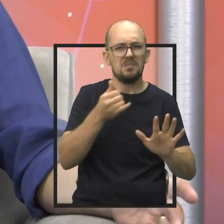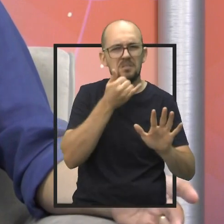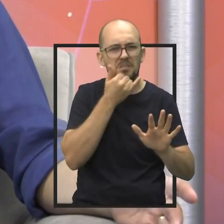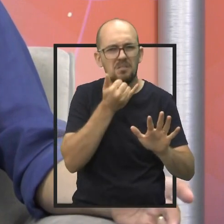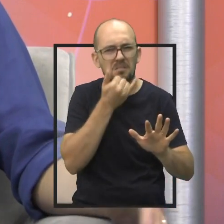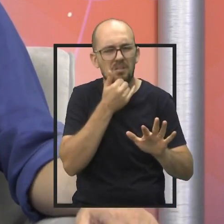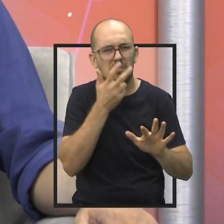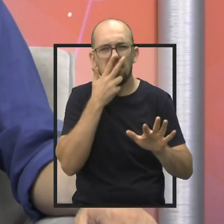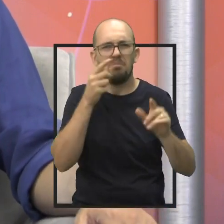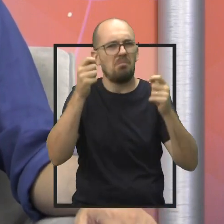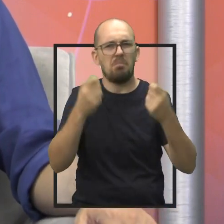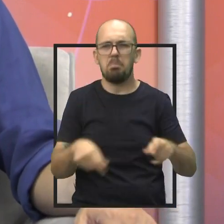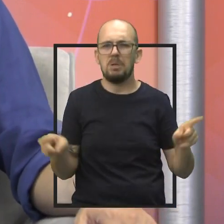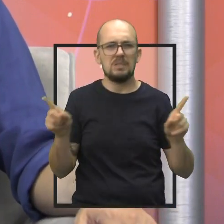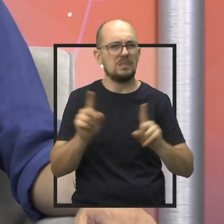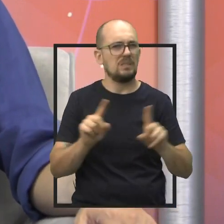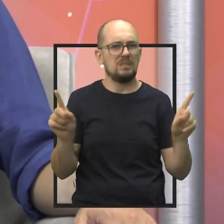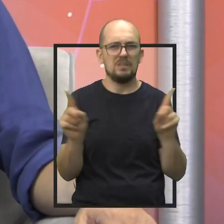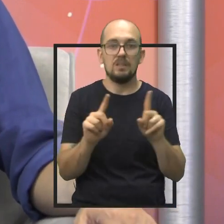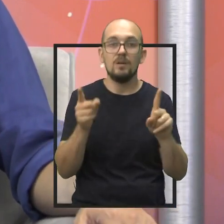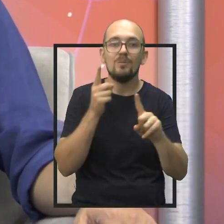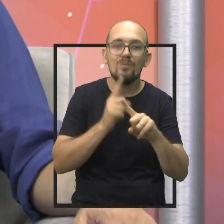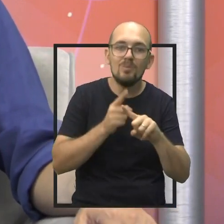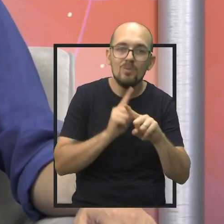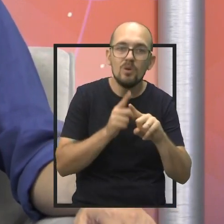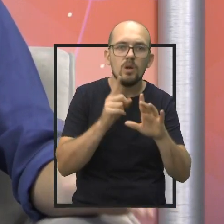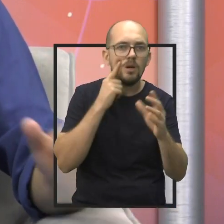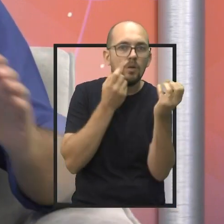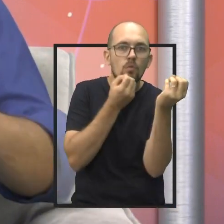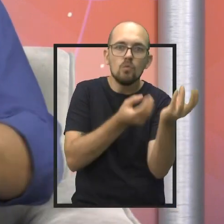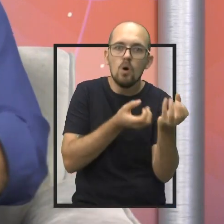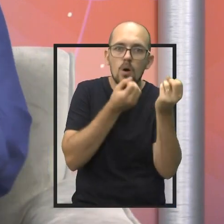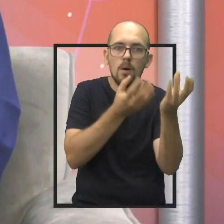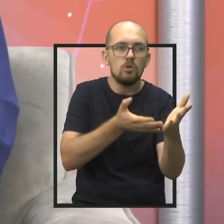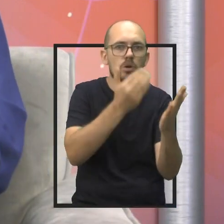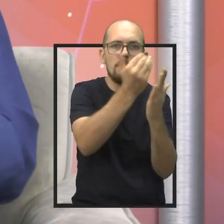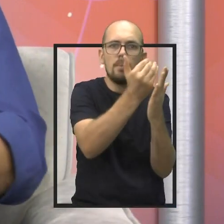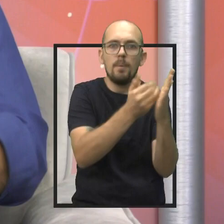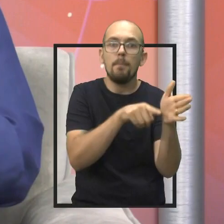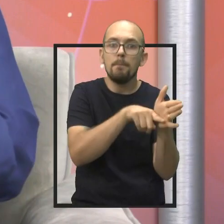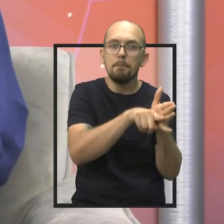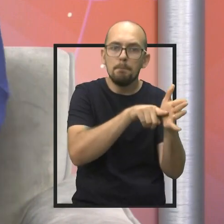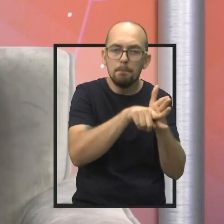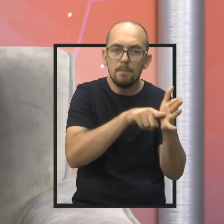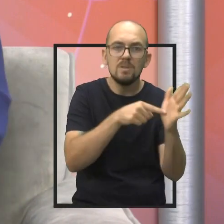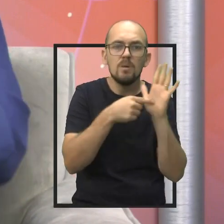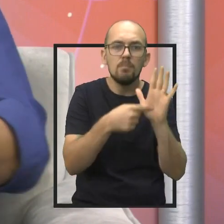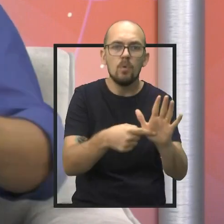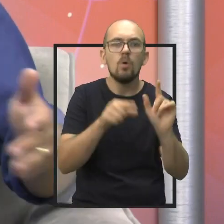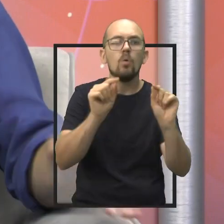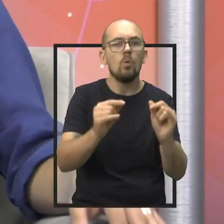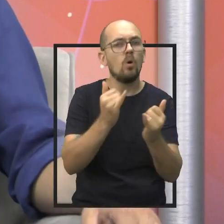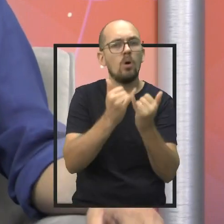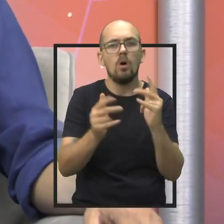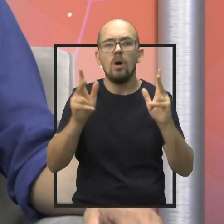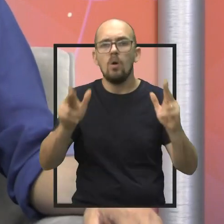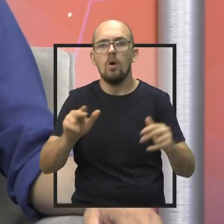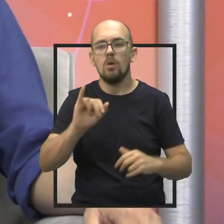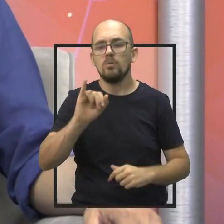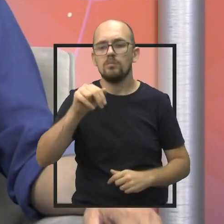tanto pânico assim. Porque os dados que a gente tem são dados muito semelhantes aos dados da infecção por influenza,